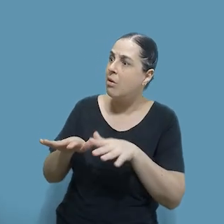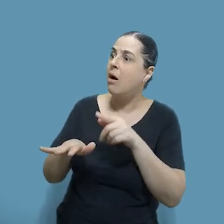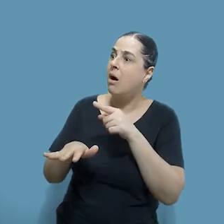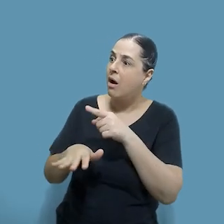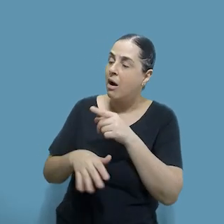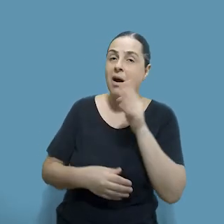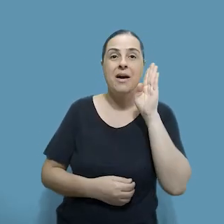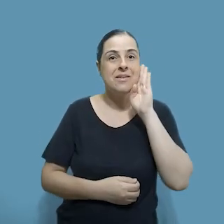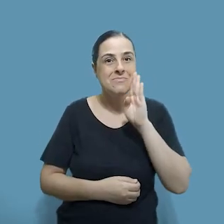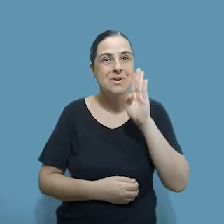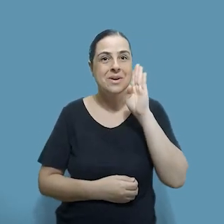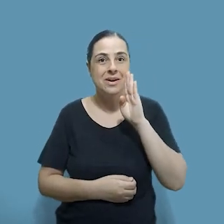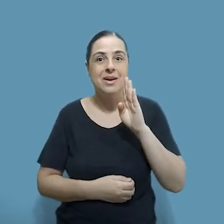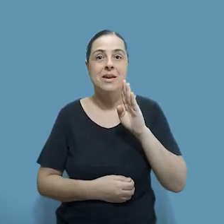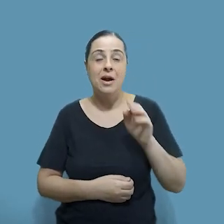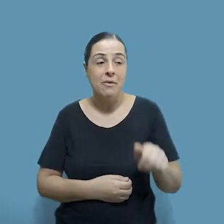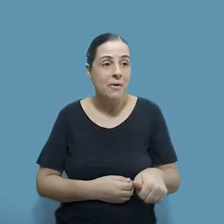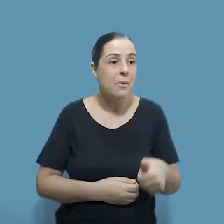tal.